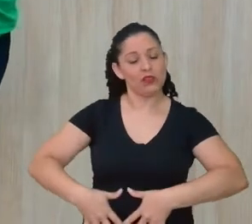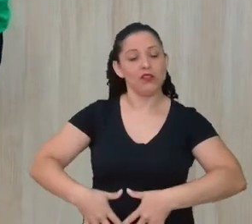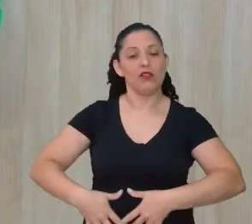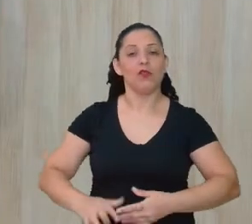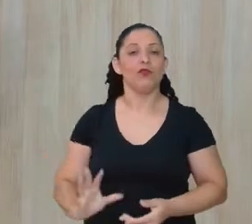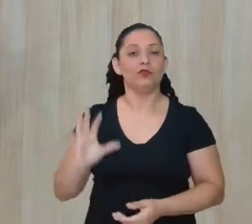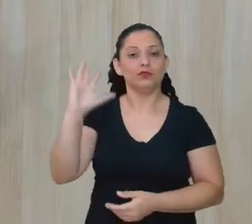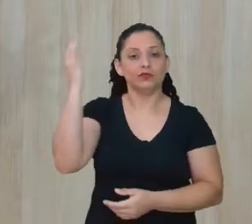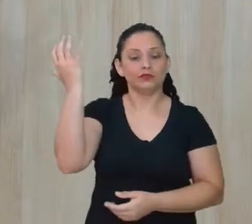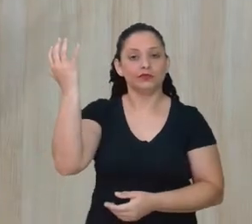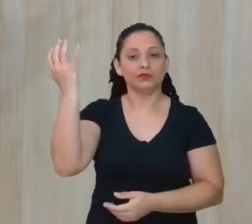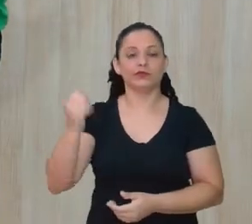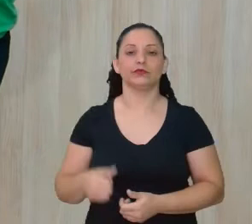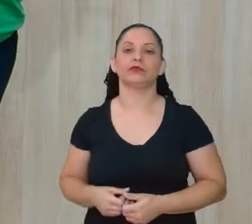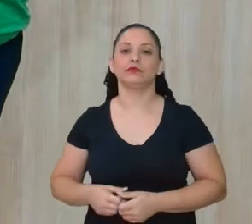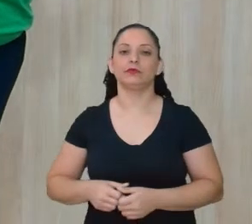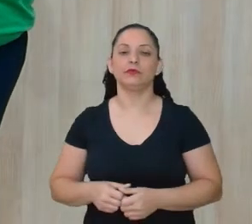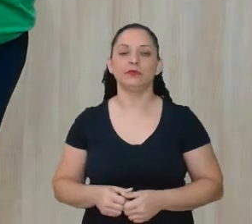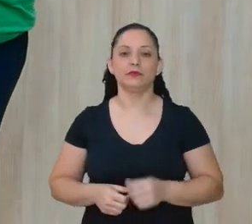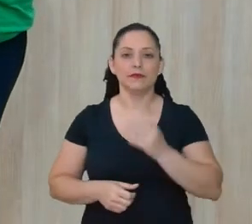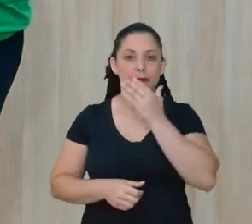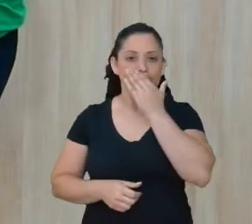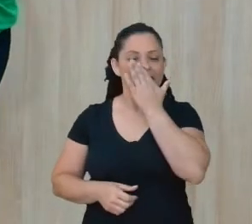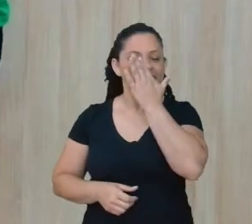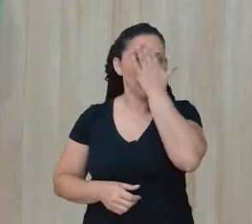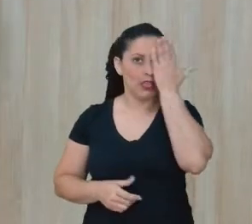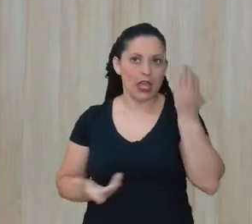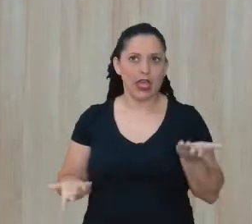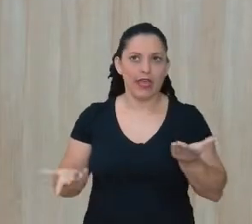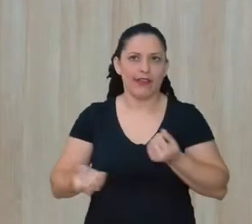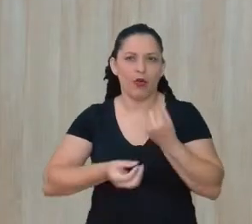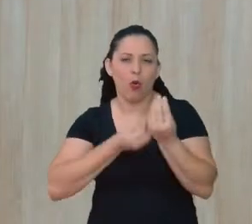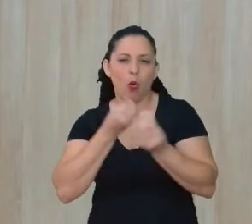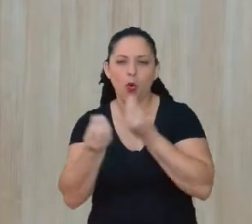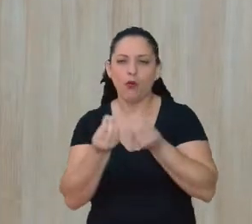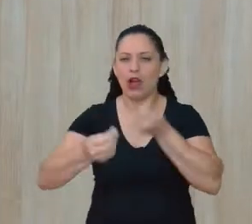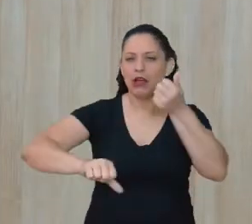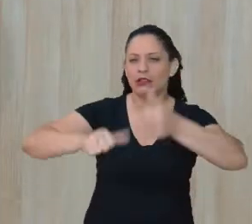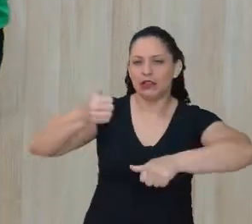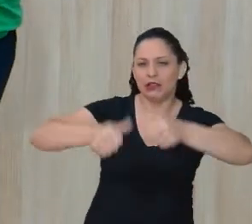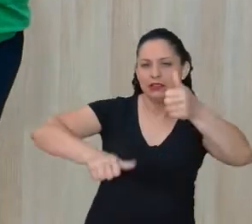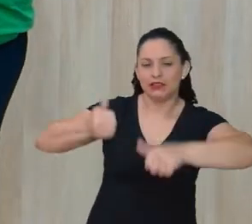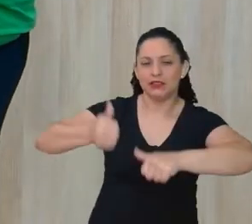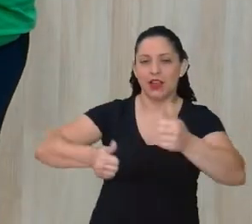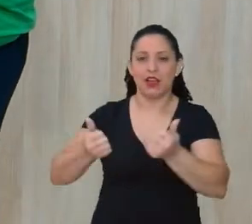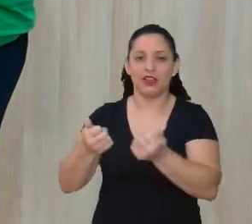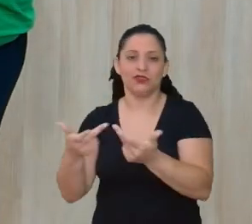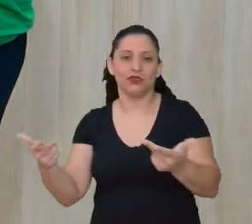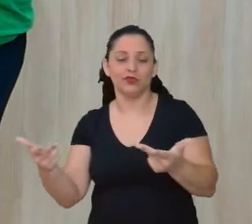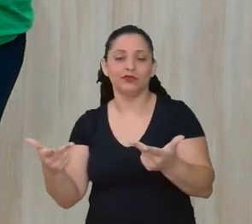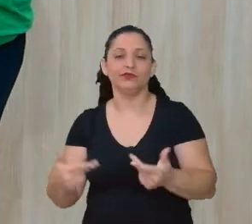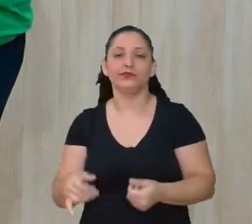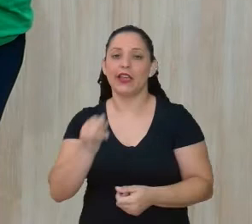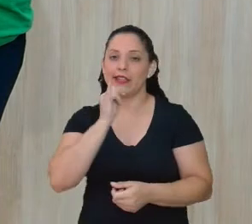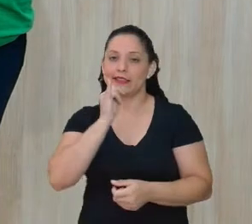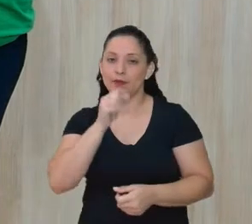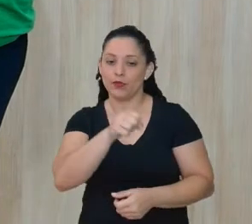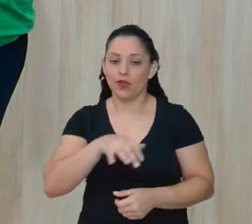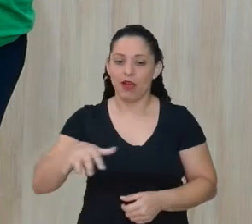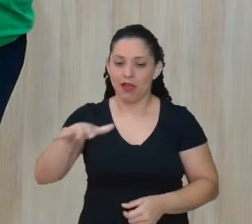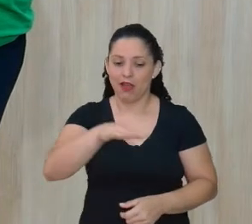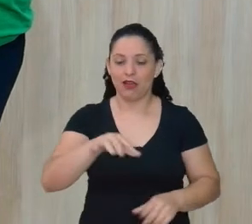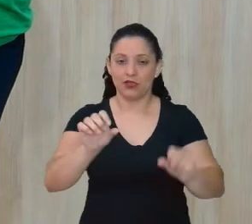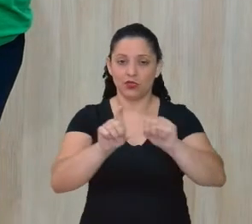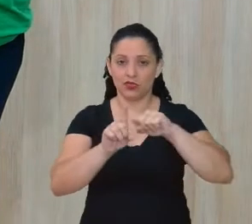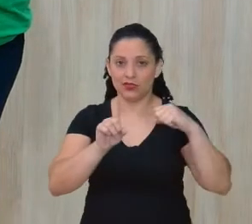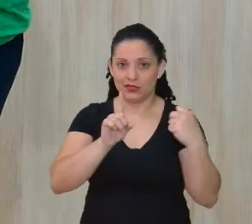professora Vanessa, não tão natural assim, quando a gente começa a analisar determinadas coisas, né? A questão social, né?